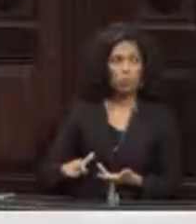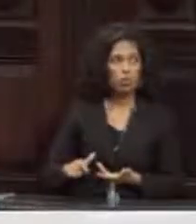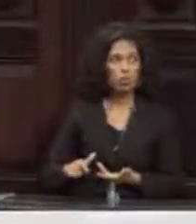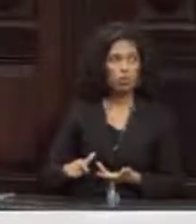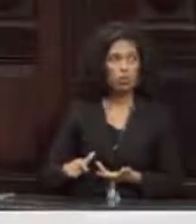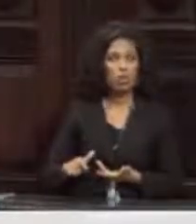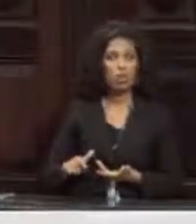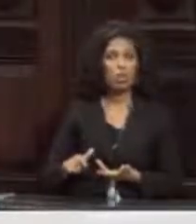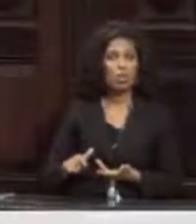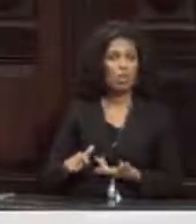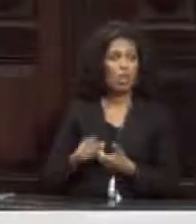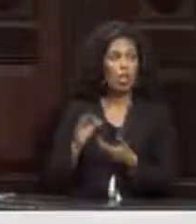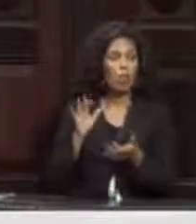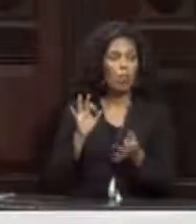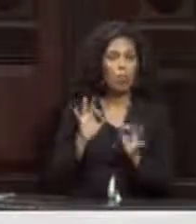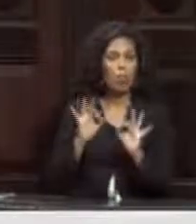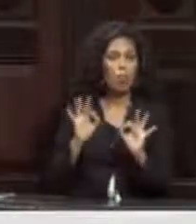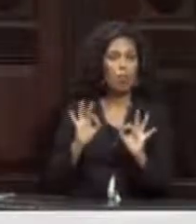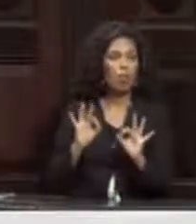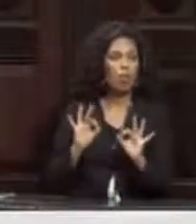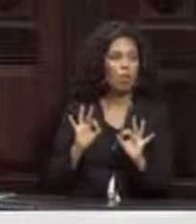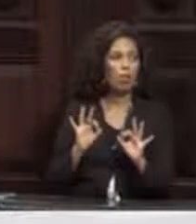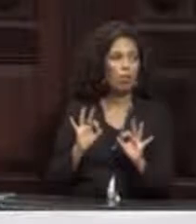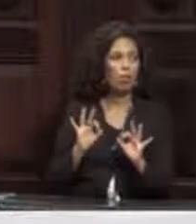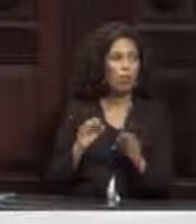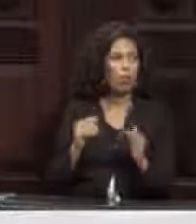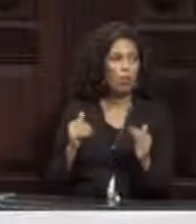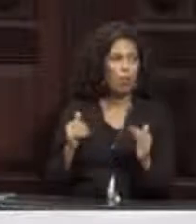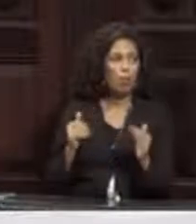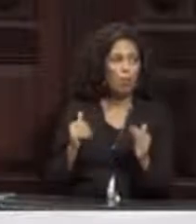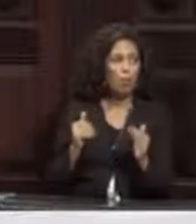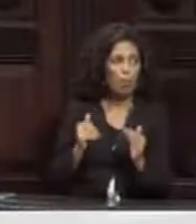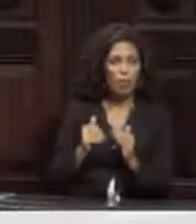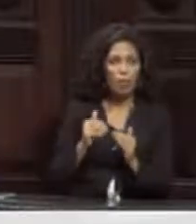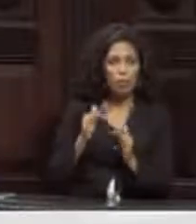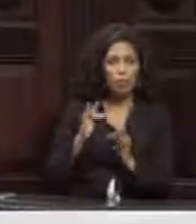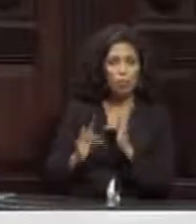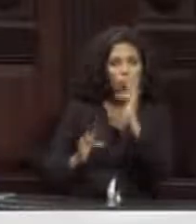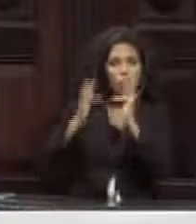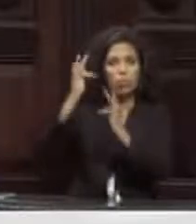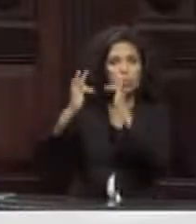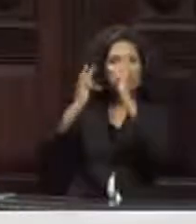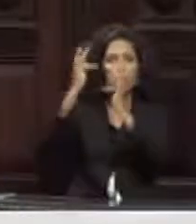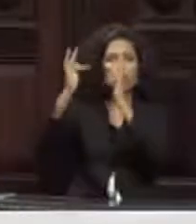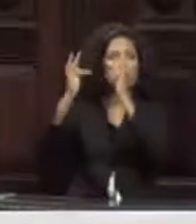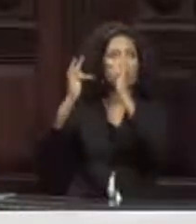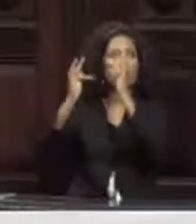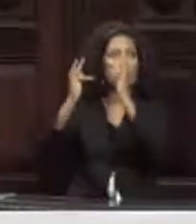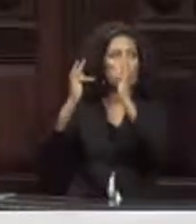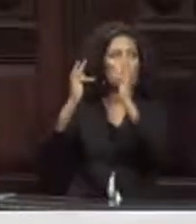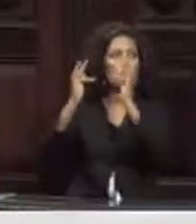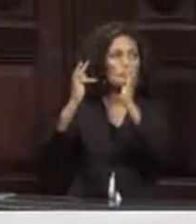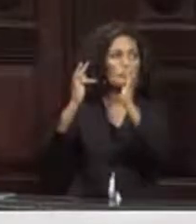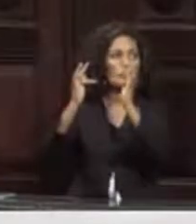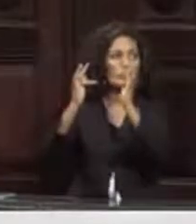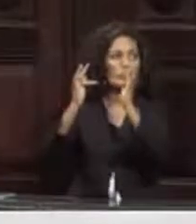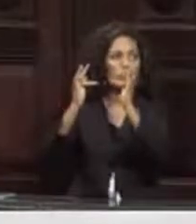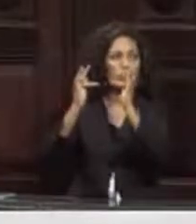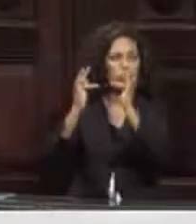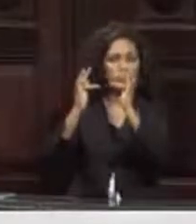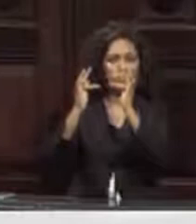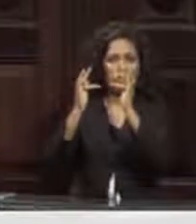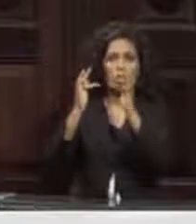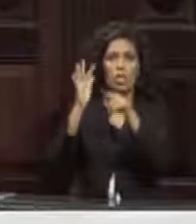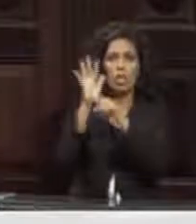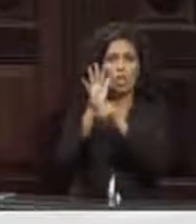em risco o contrato de tecnologia e informática que mantém no ar as 150 delegacias